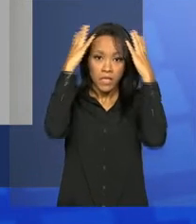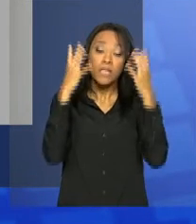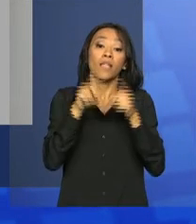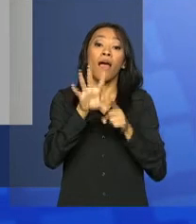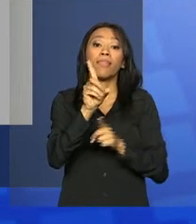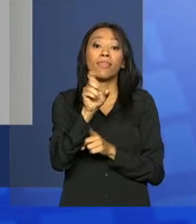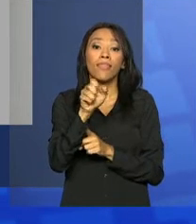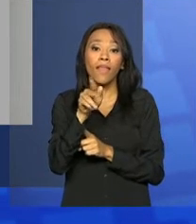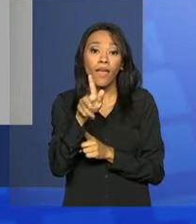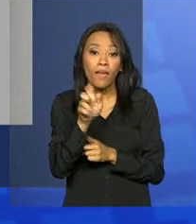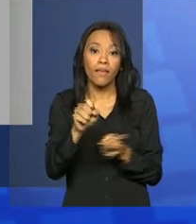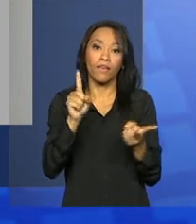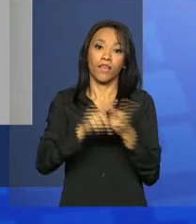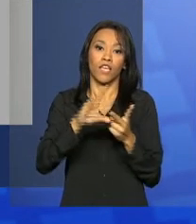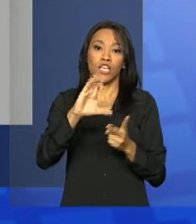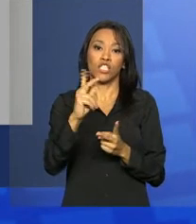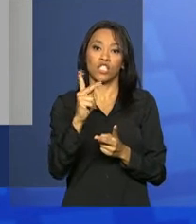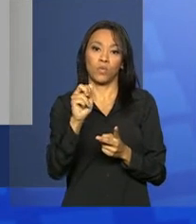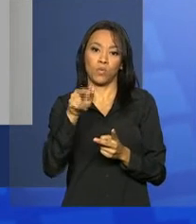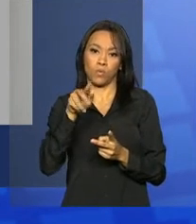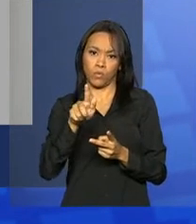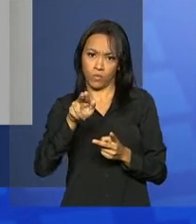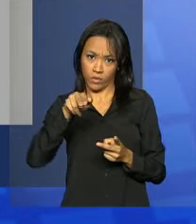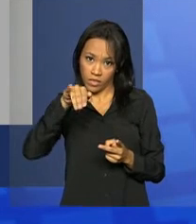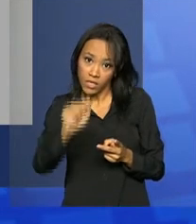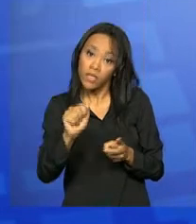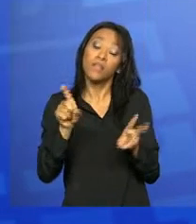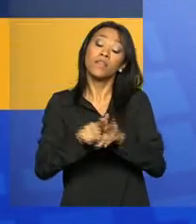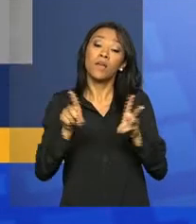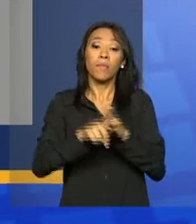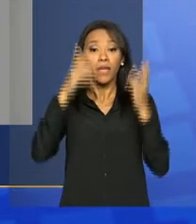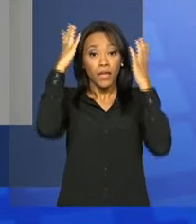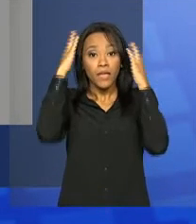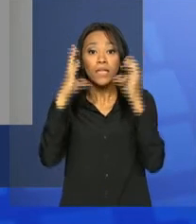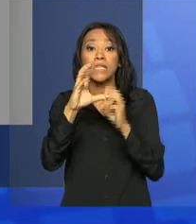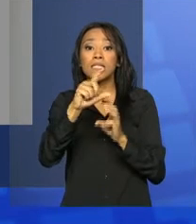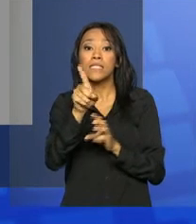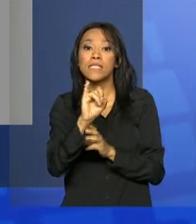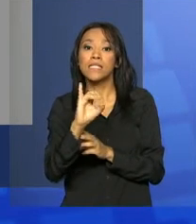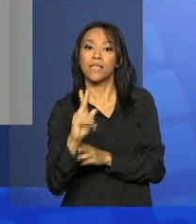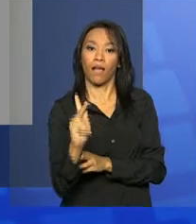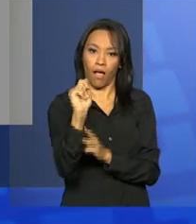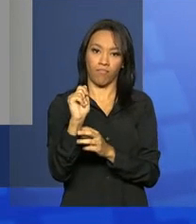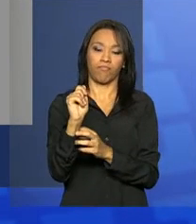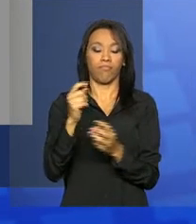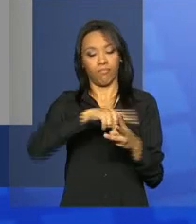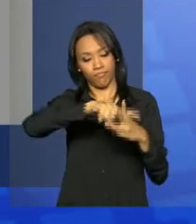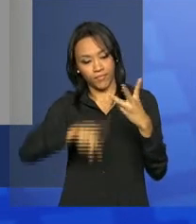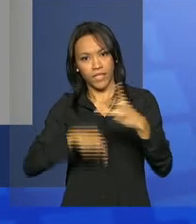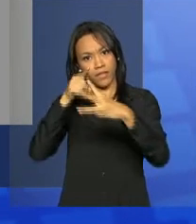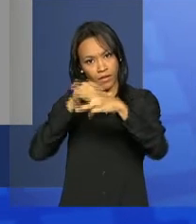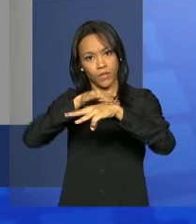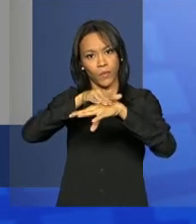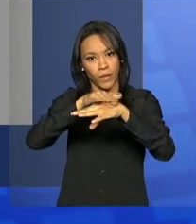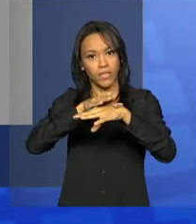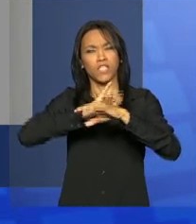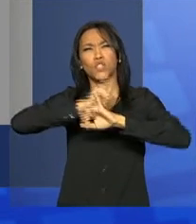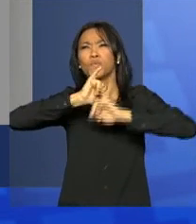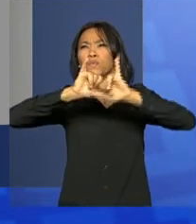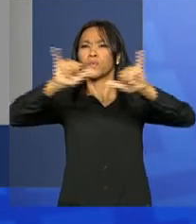dengue a chikungunya física a migração do vírus indica para diferentes regiões do planeta alertou os governos e as mídias de vários